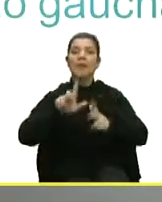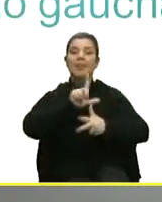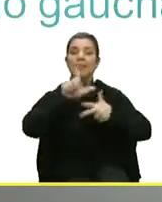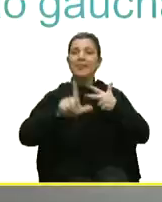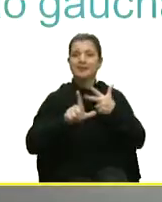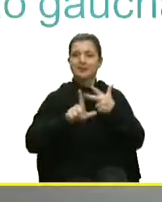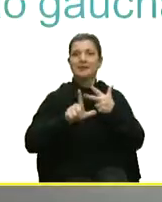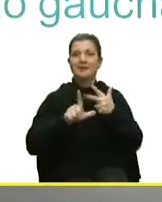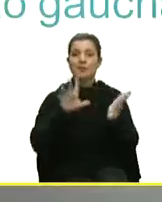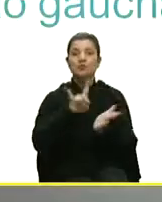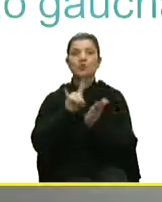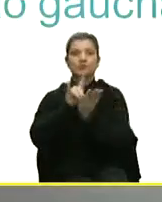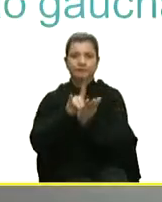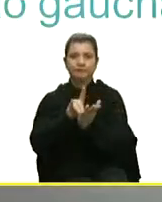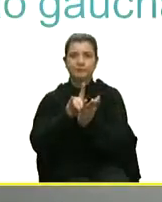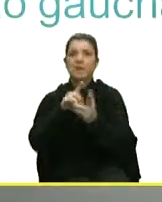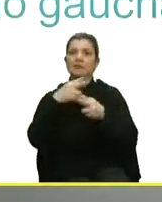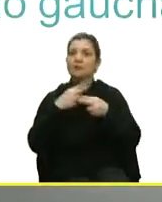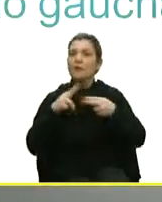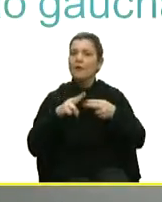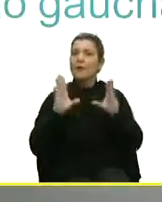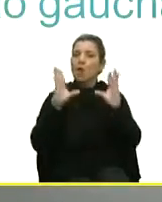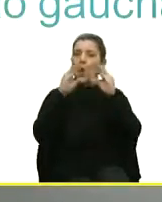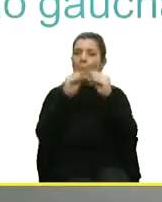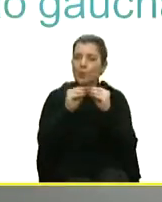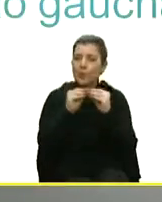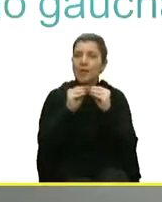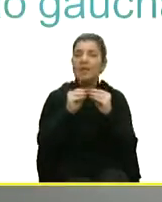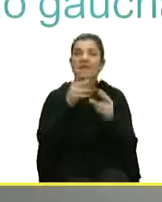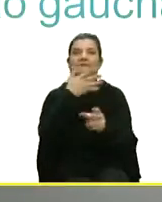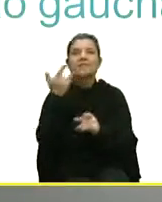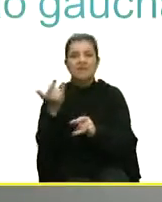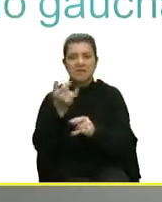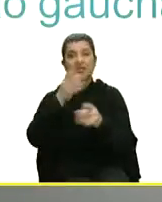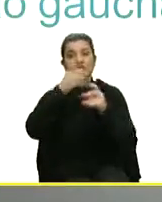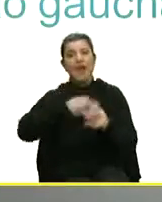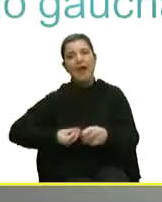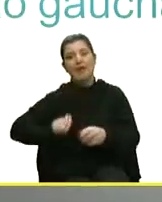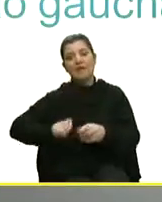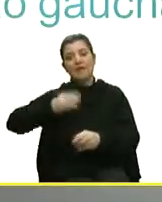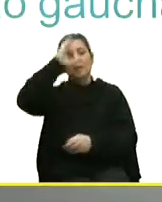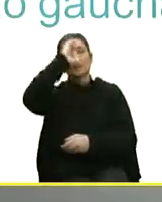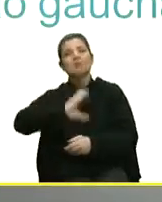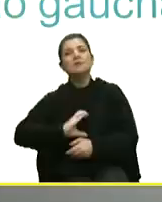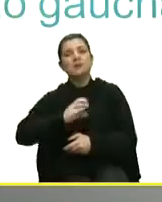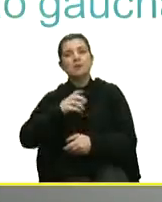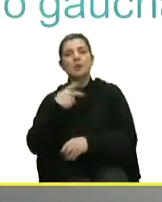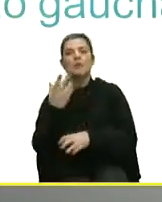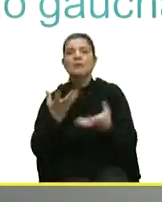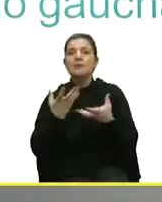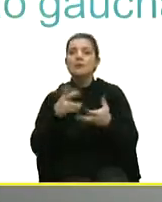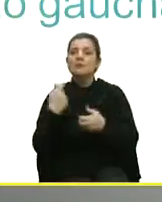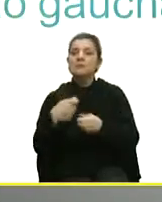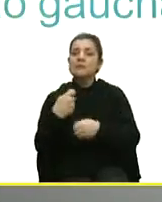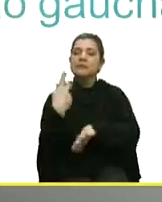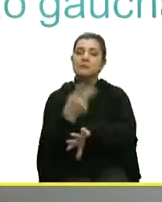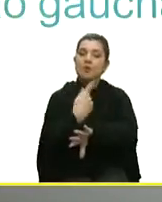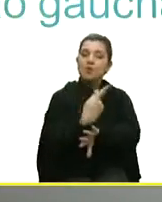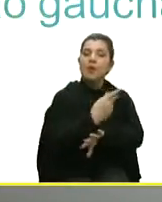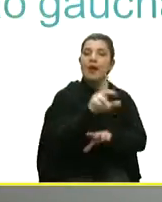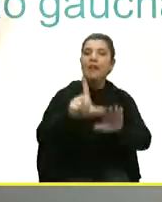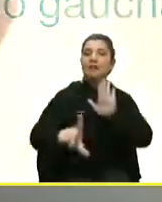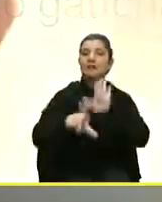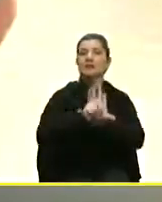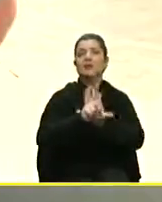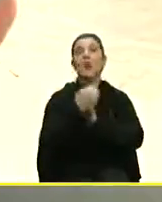de forma que se consolide se compile se Facilite a vida daquele cidadão que queira buscar a legislação Ou aquele membro do Poder